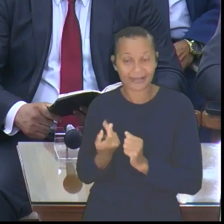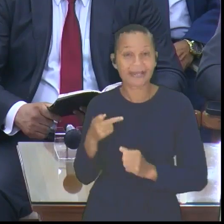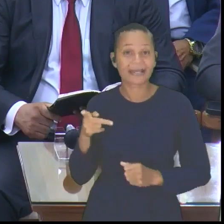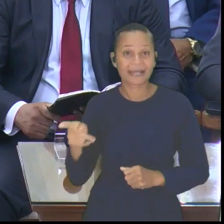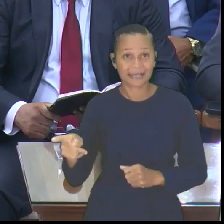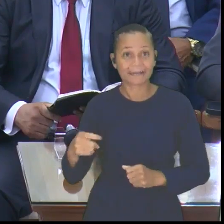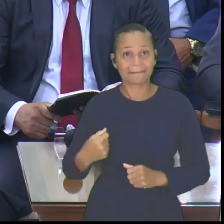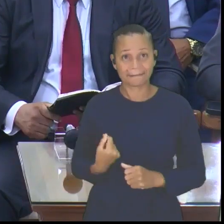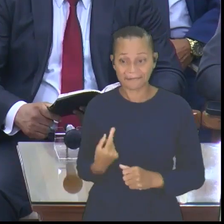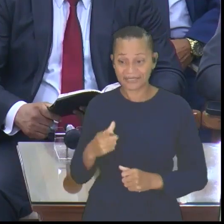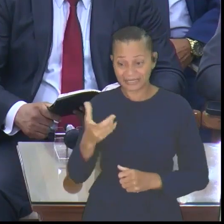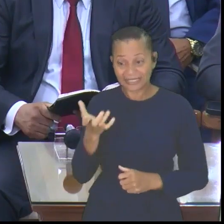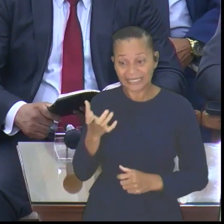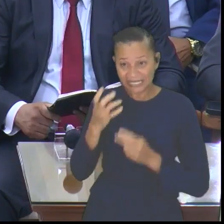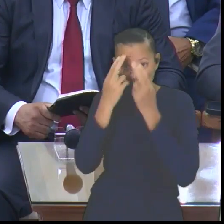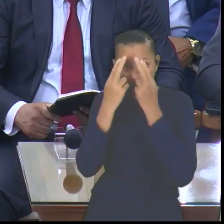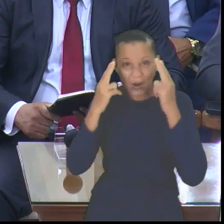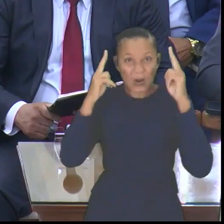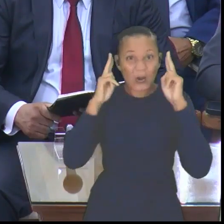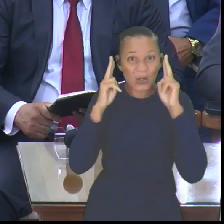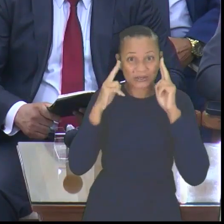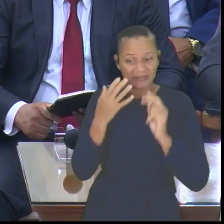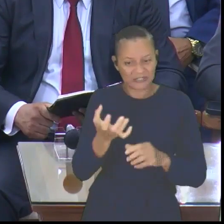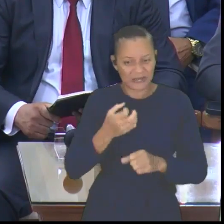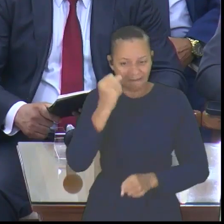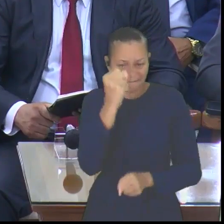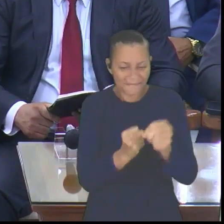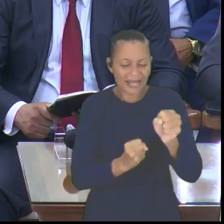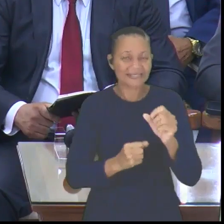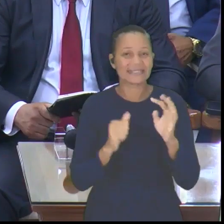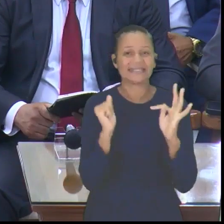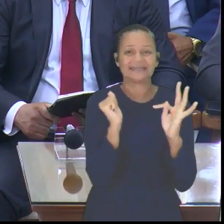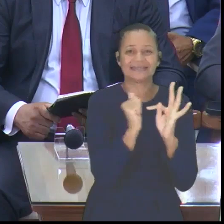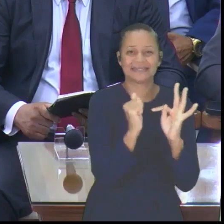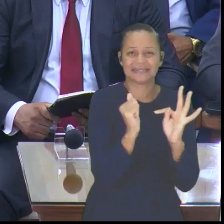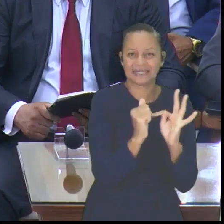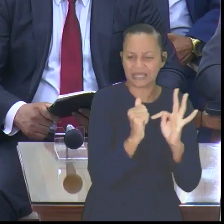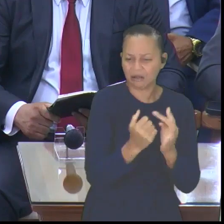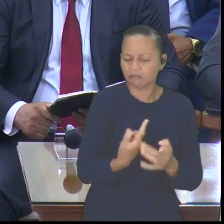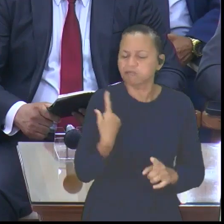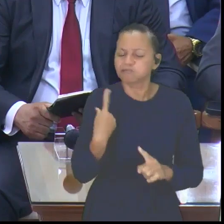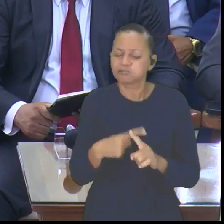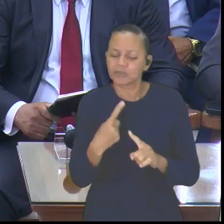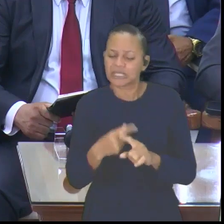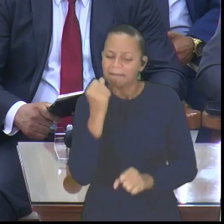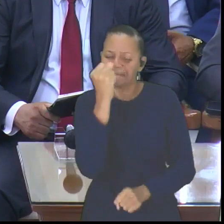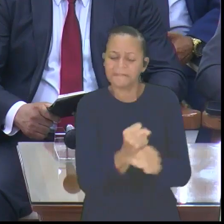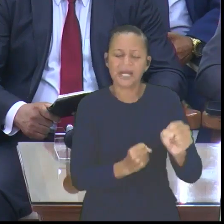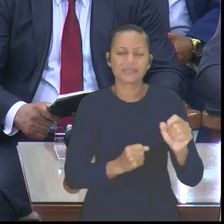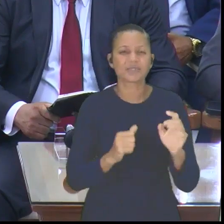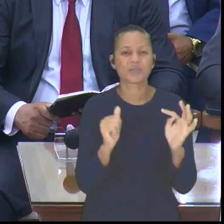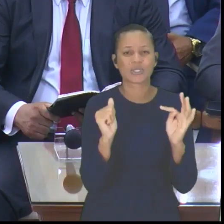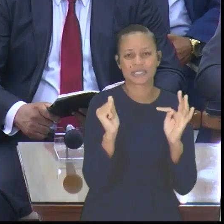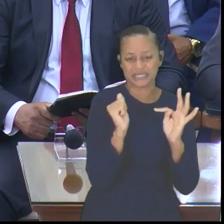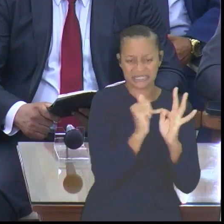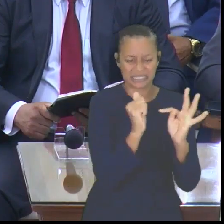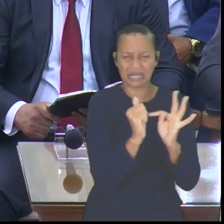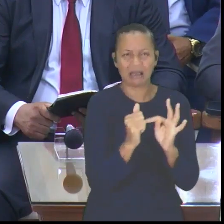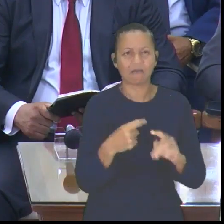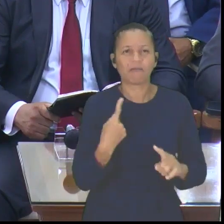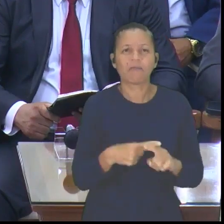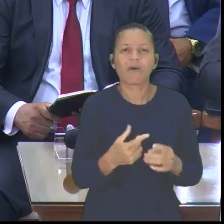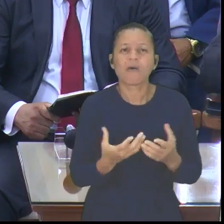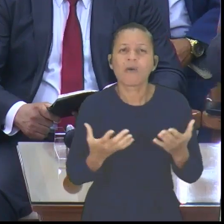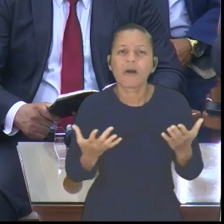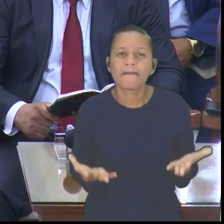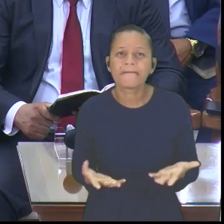de fato ele executou Tiago, e por que ele conseguiu executar Tiago e matá-lo?